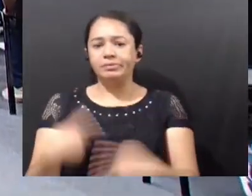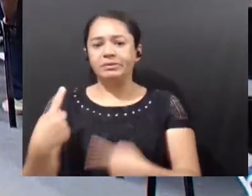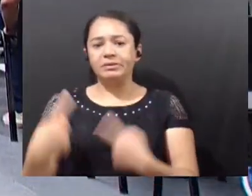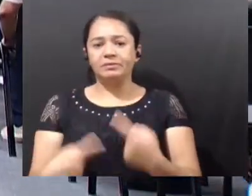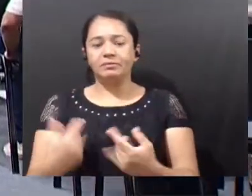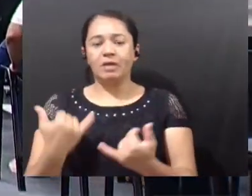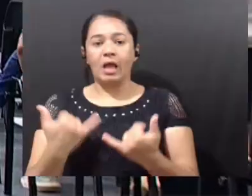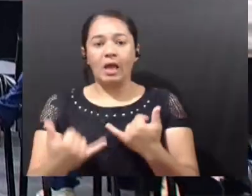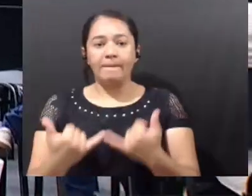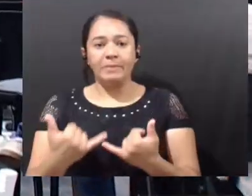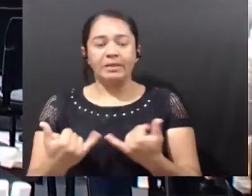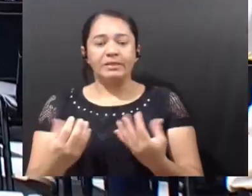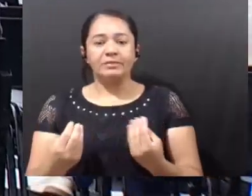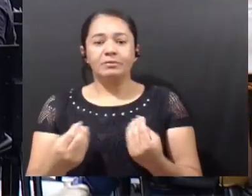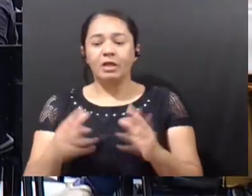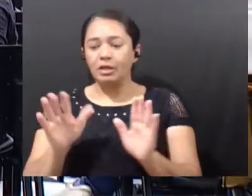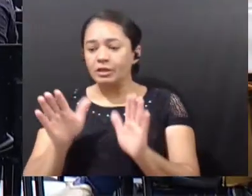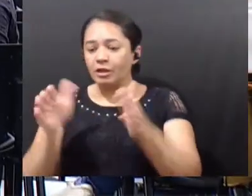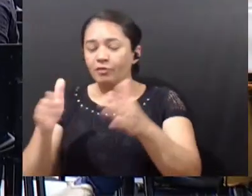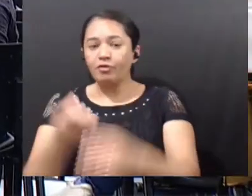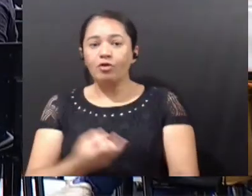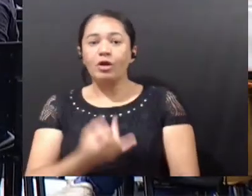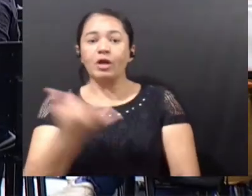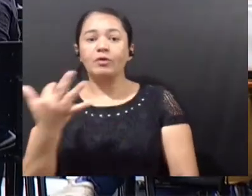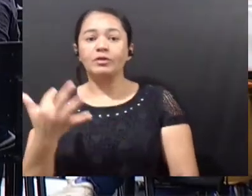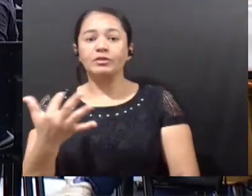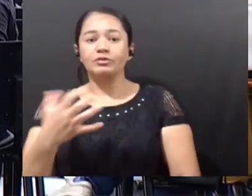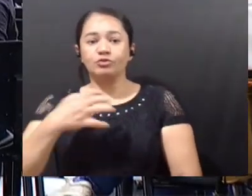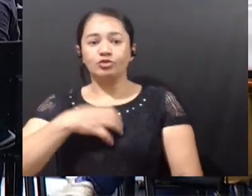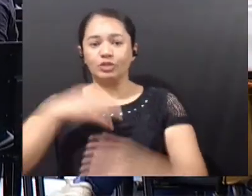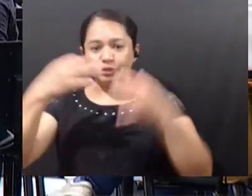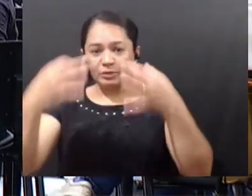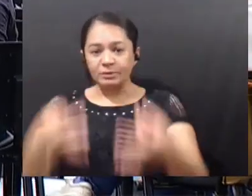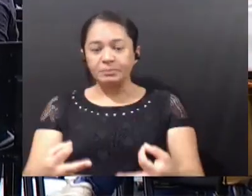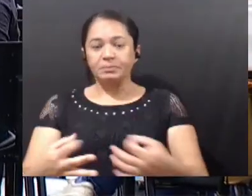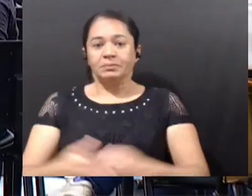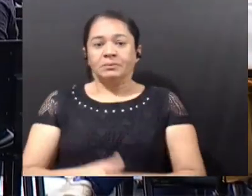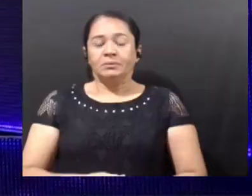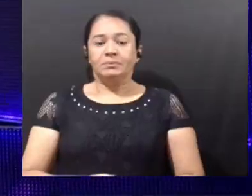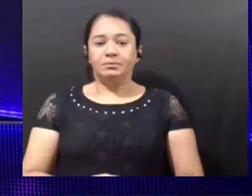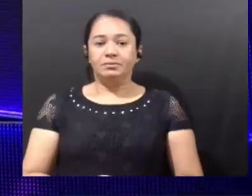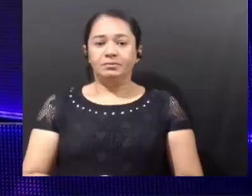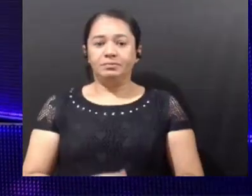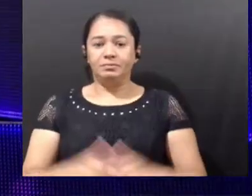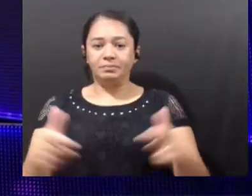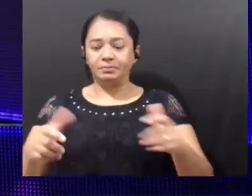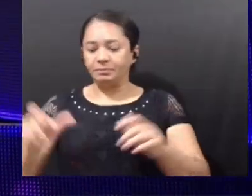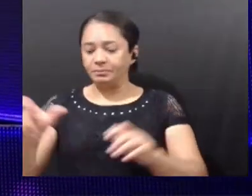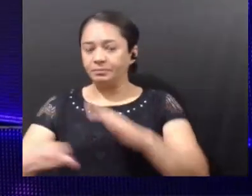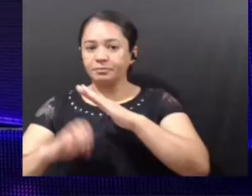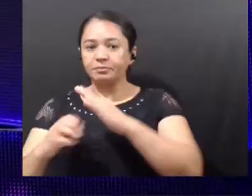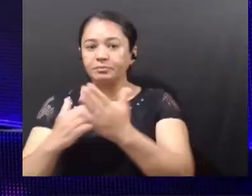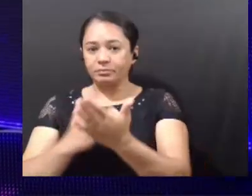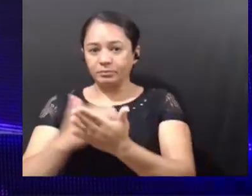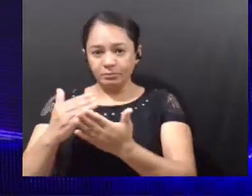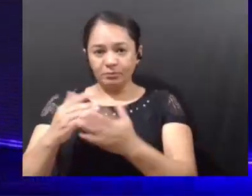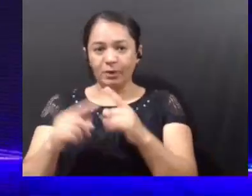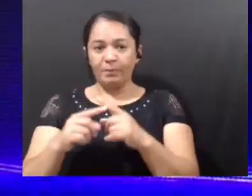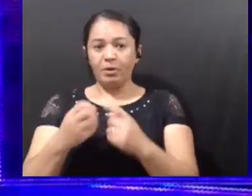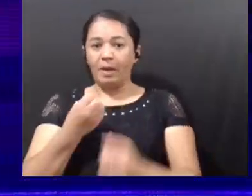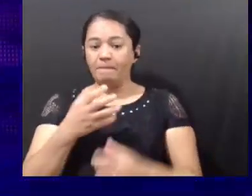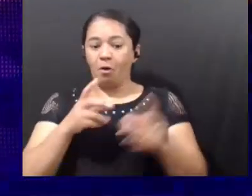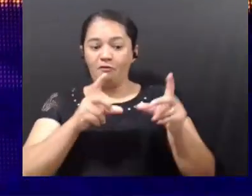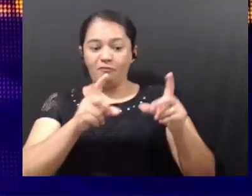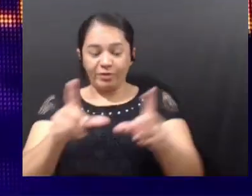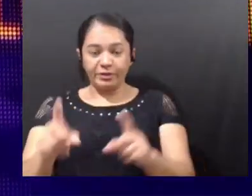está olhando para os números como poderia, como deveria. Porque a maioria dos empresários, ou ele começou porque ele era bom em venda, ou ele começou